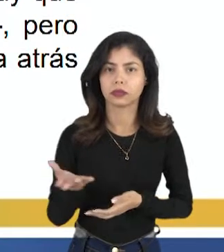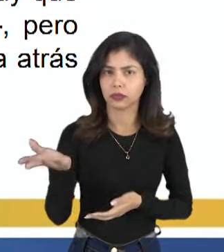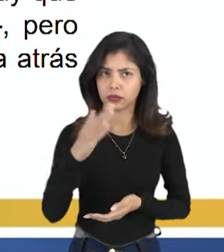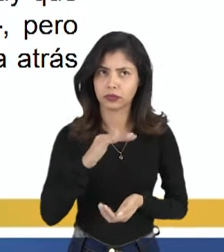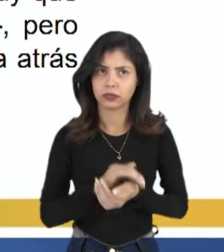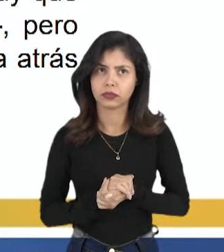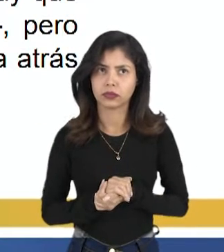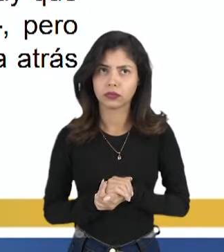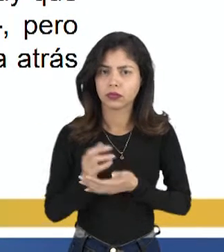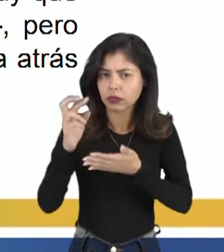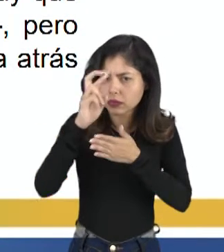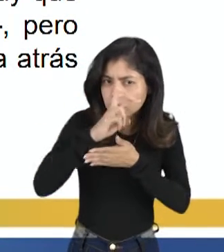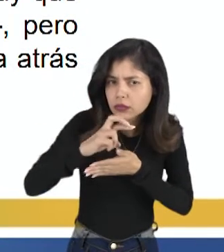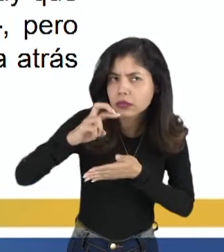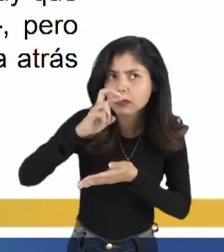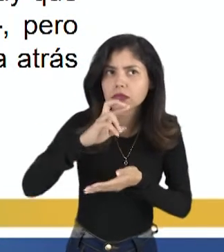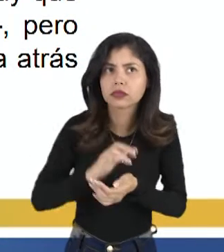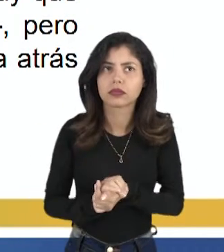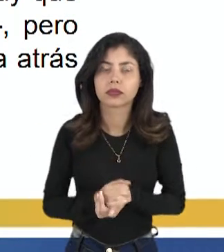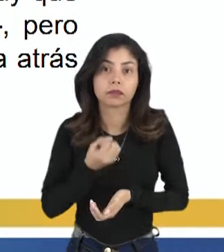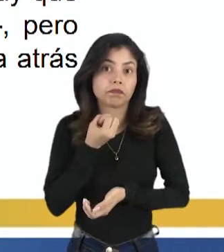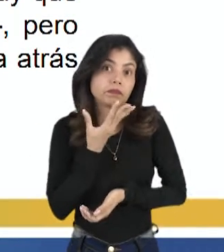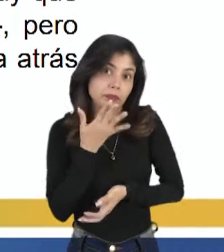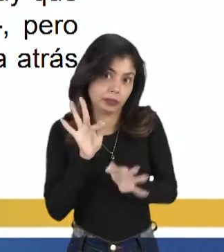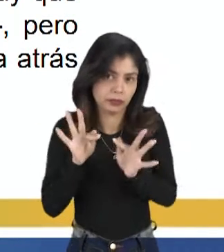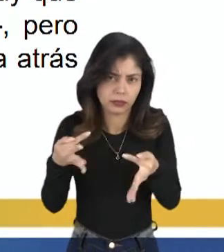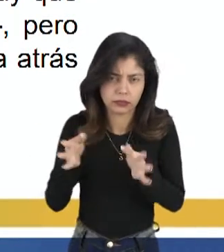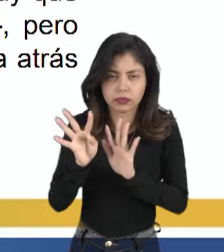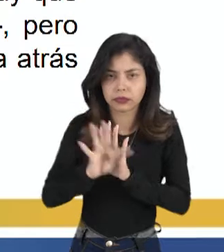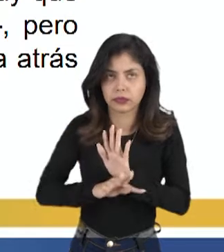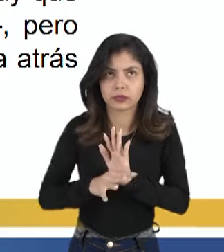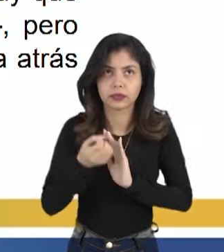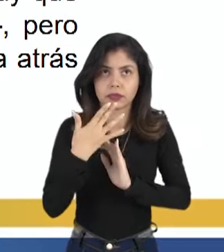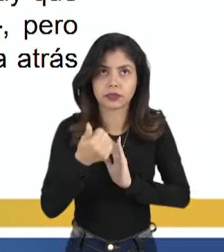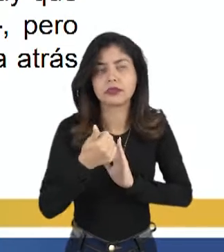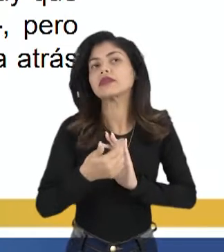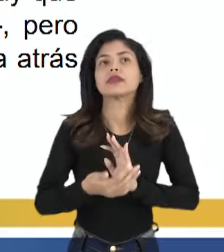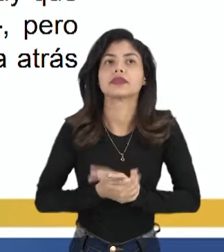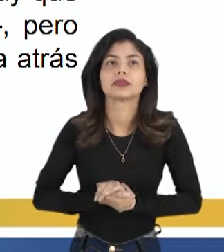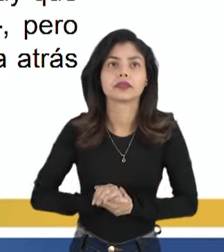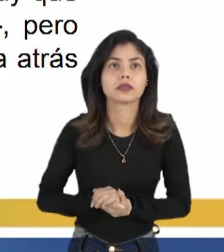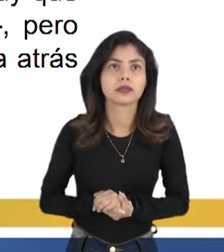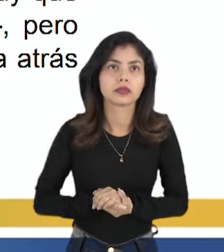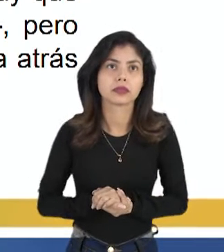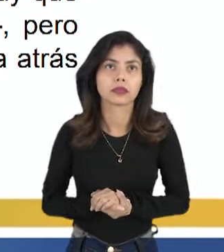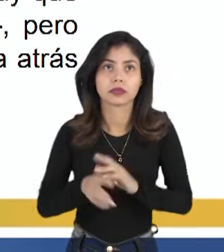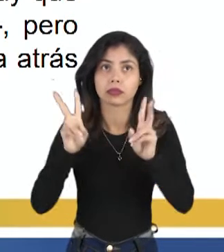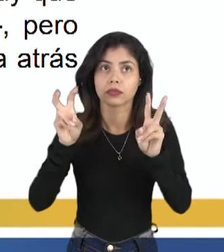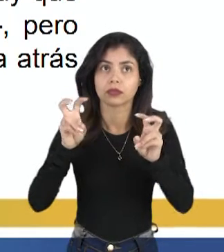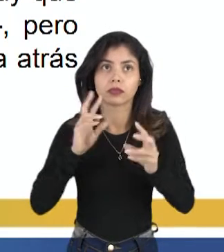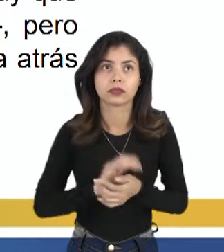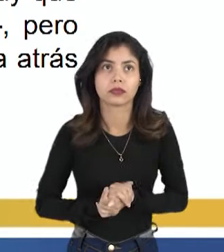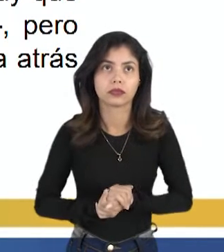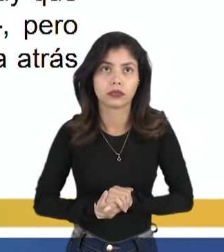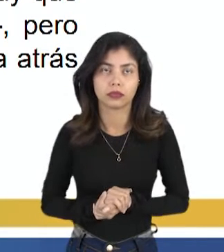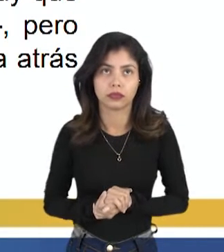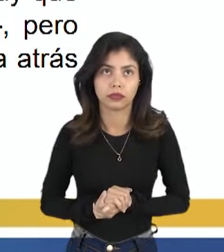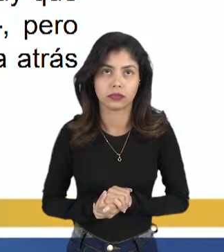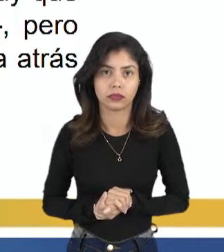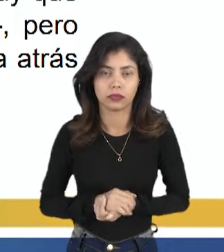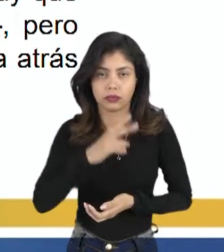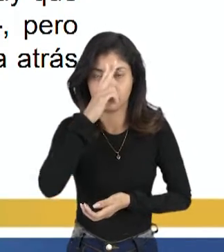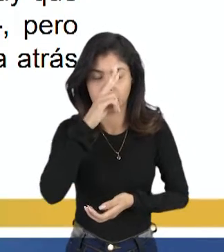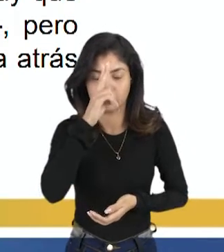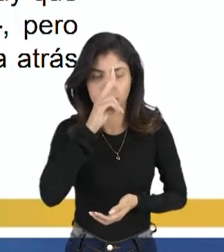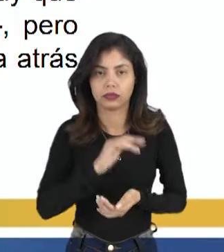vamos fazer uma análise bem simples do texto, tá bom? O título,